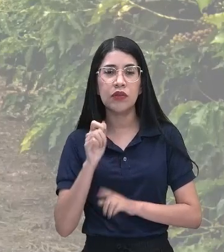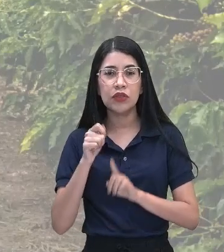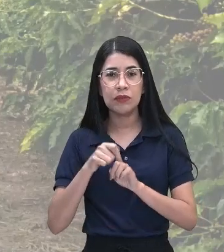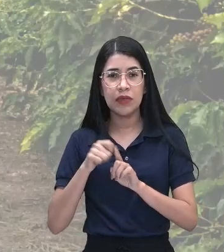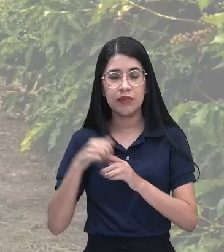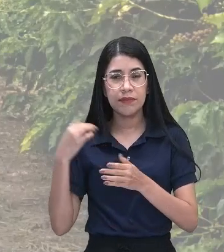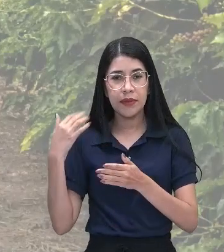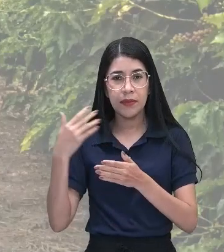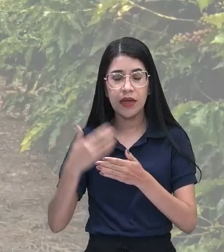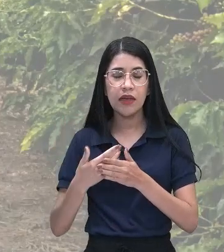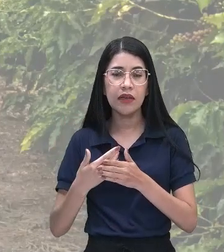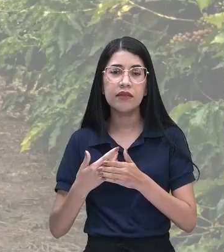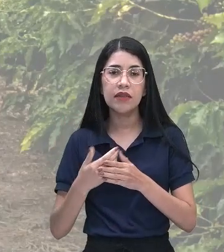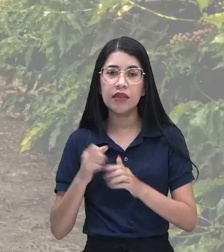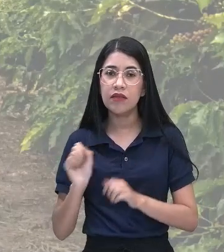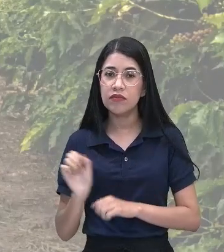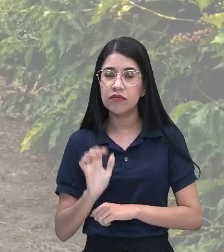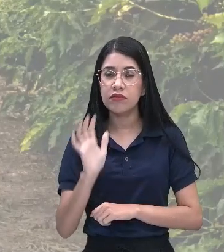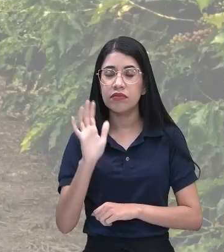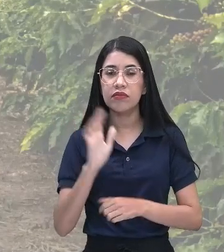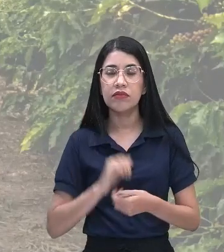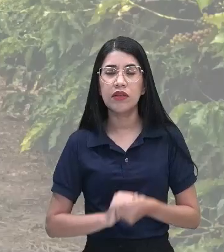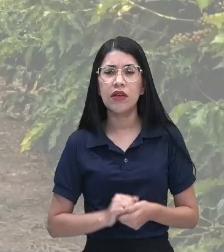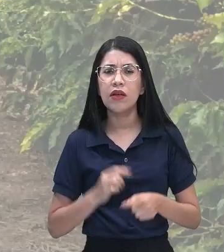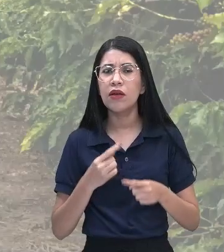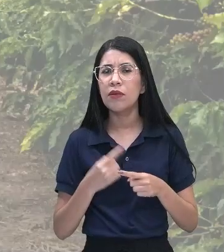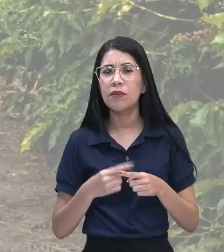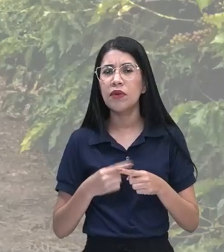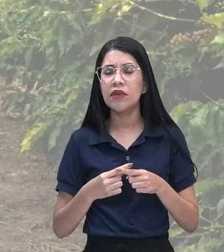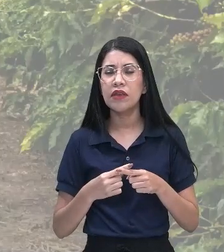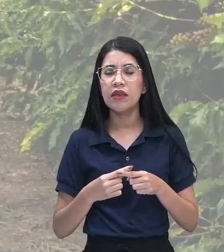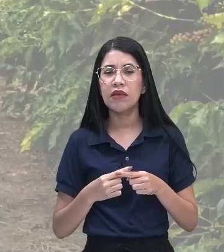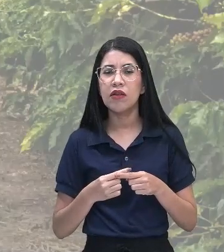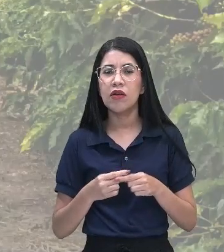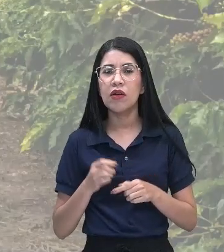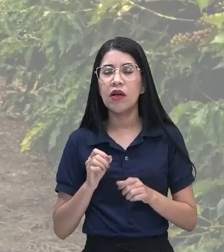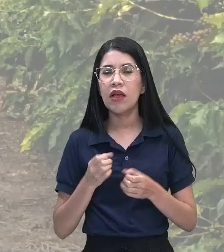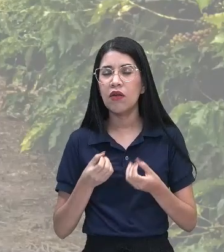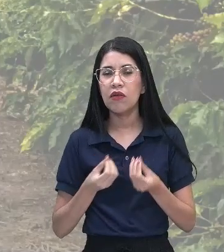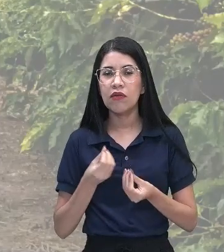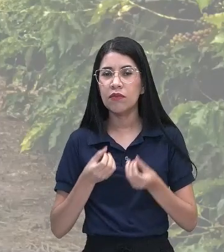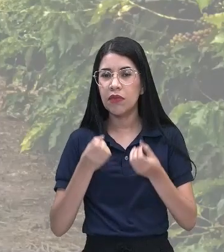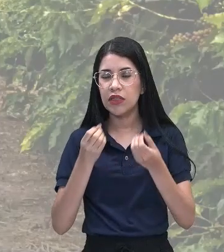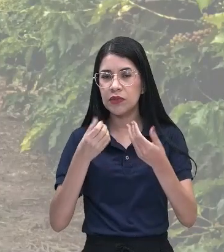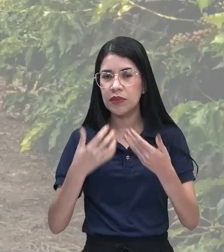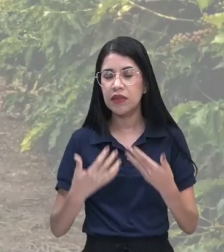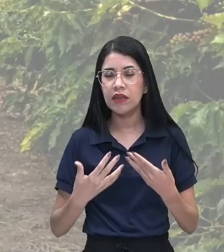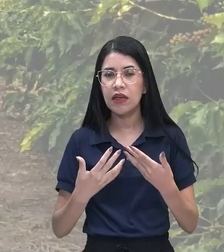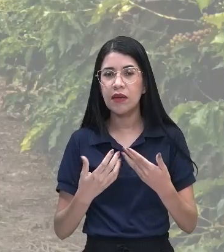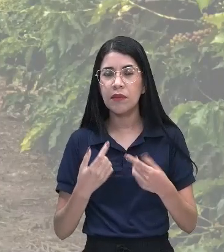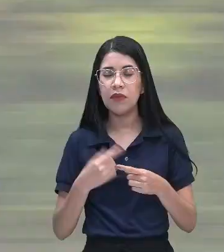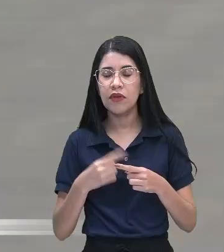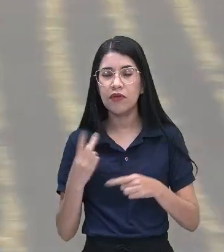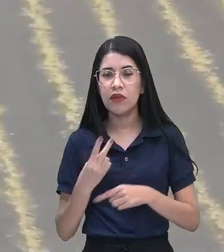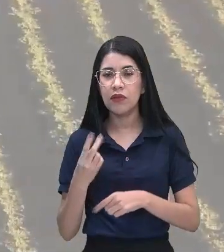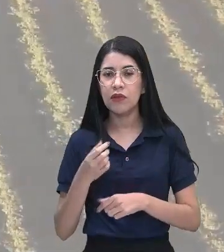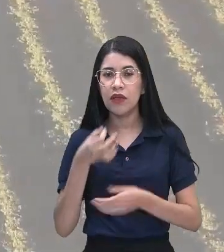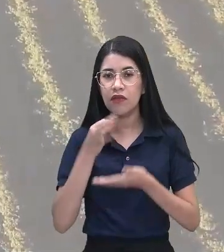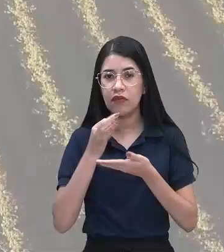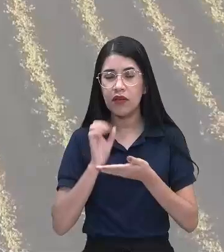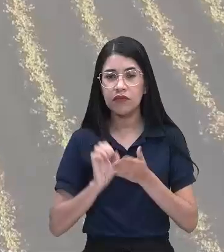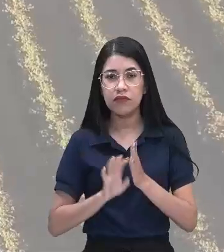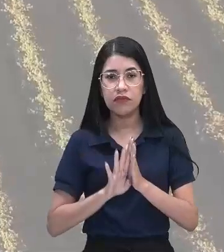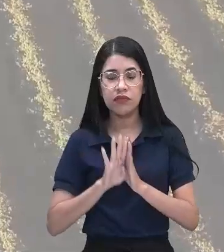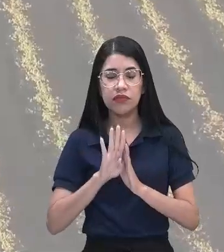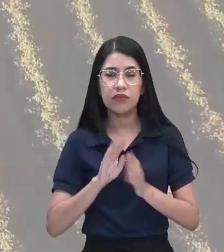meses, no último ano, né? Por quê? O que você tem a dizer para os nossos alunos desse porquê o café aumentou tanto de preço, hein? Bom, quando